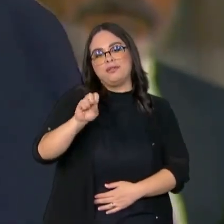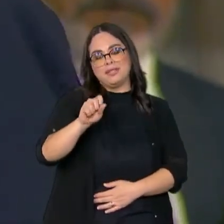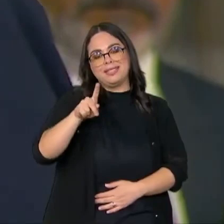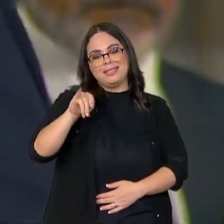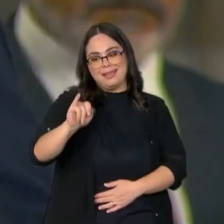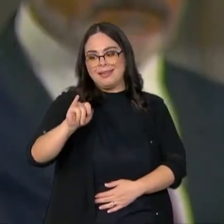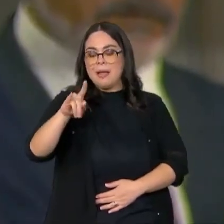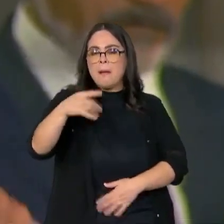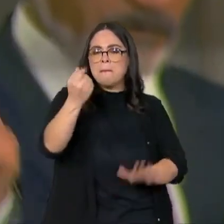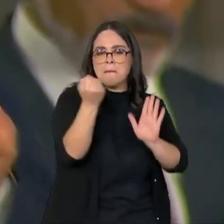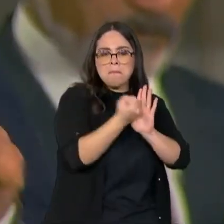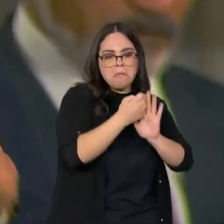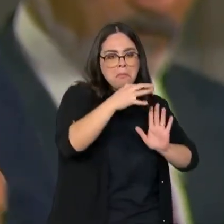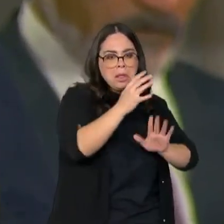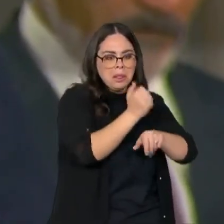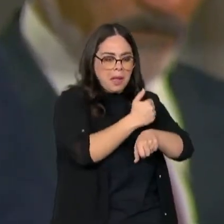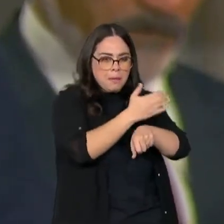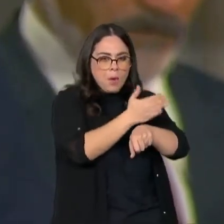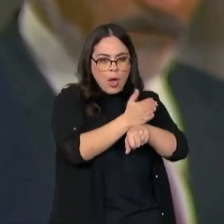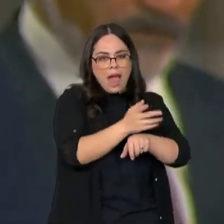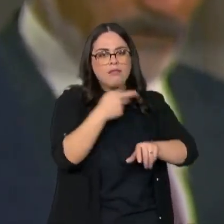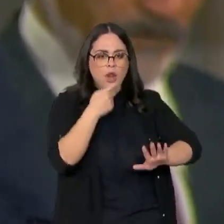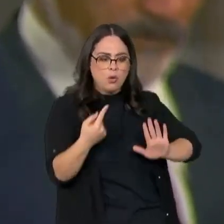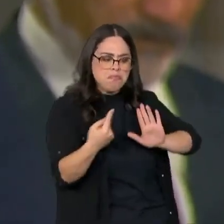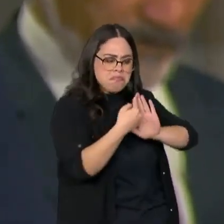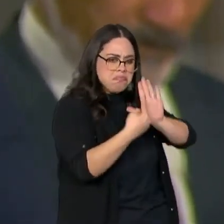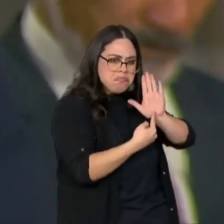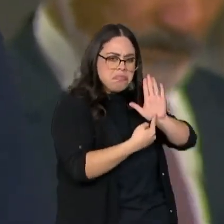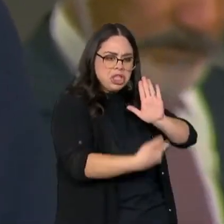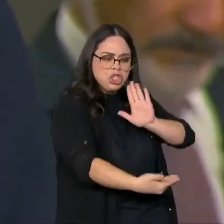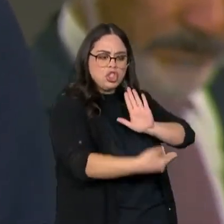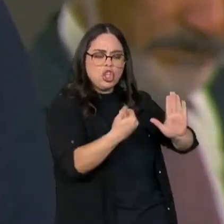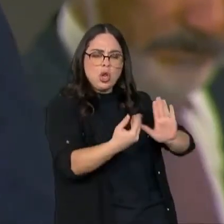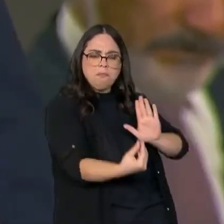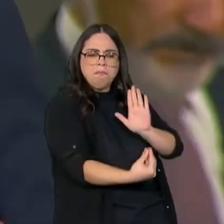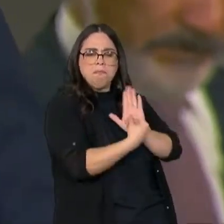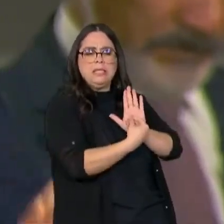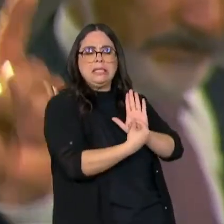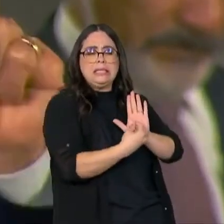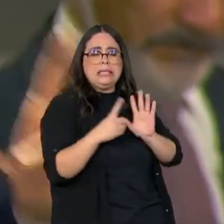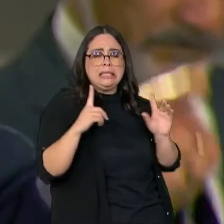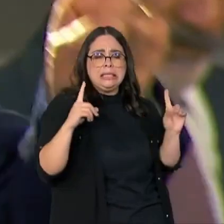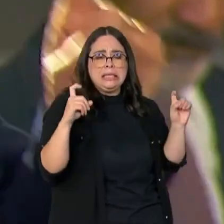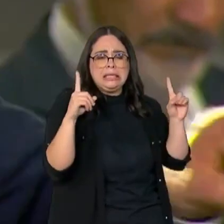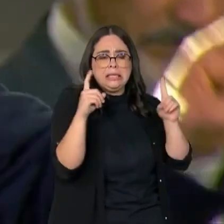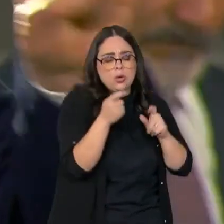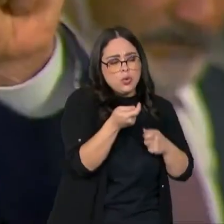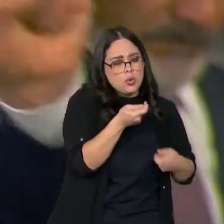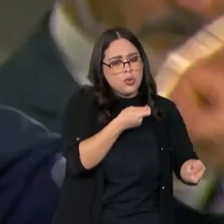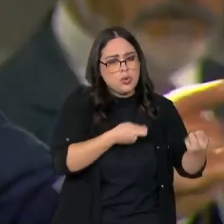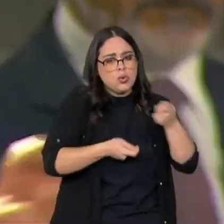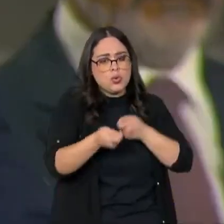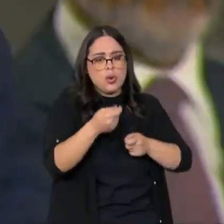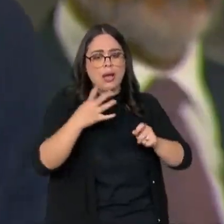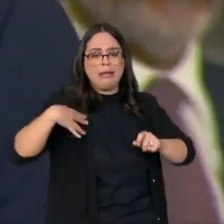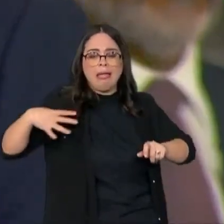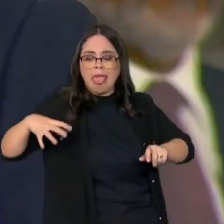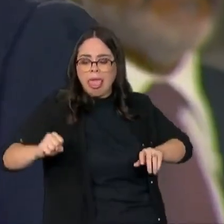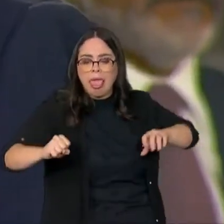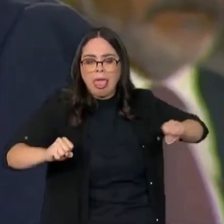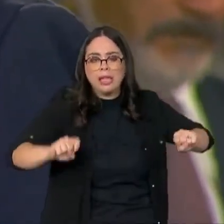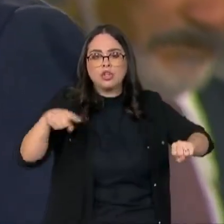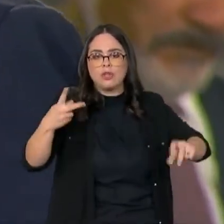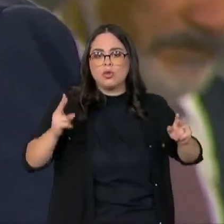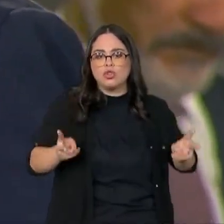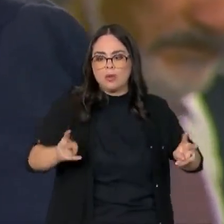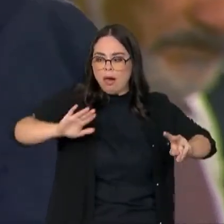Marco Temporal voltou para a Suprema Corte, nos tirou uma dificuldade de continuar fazendo a vitimização como a gente ia